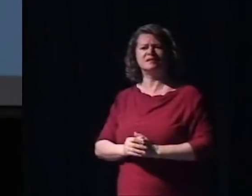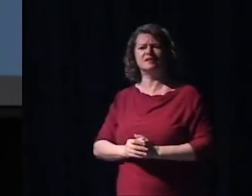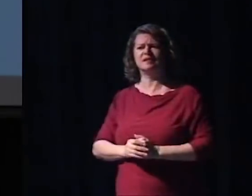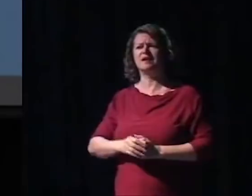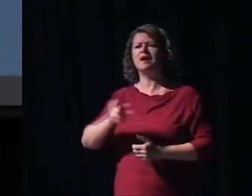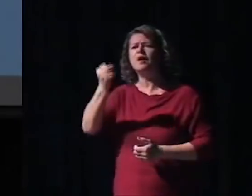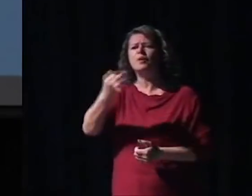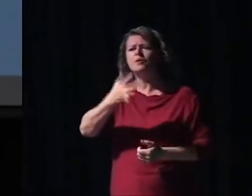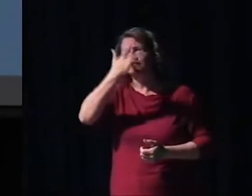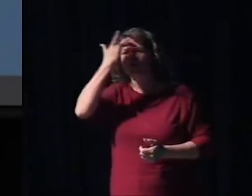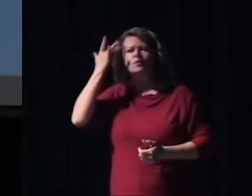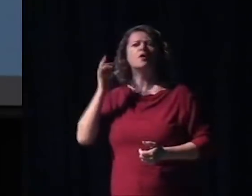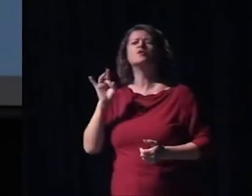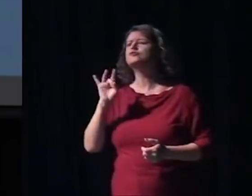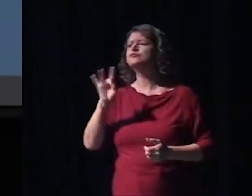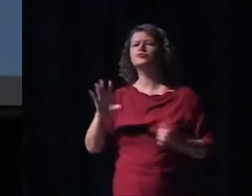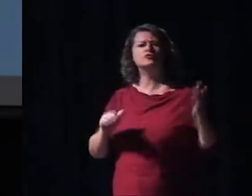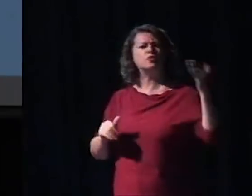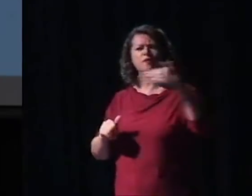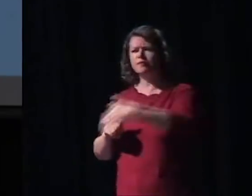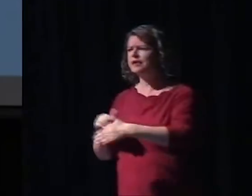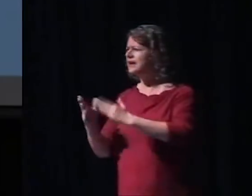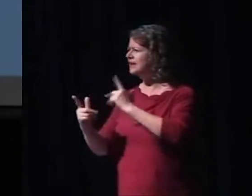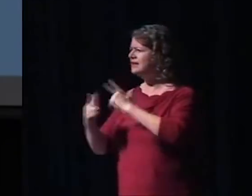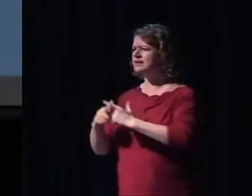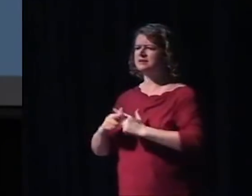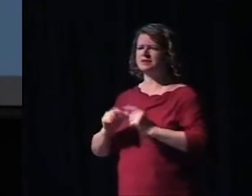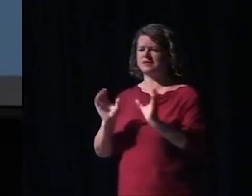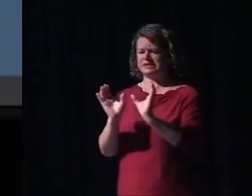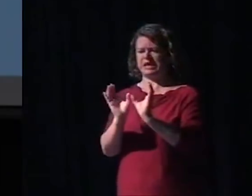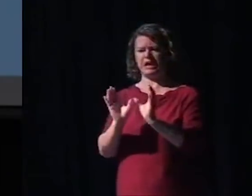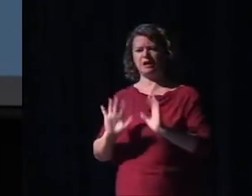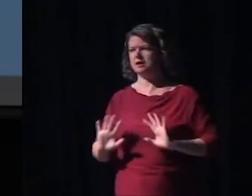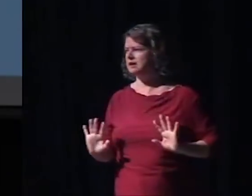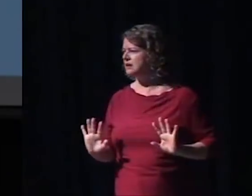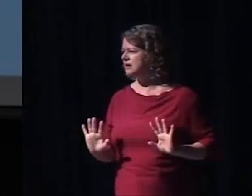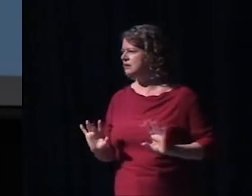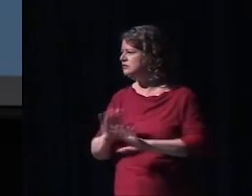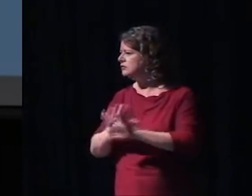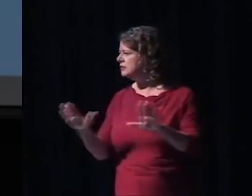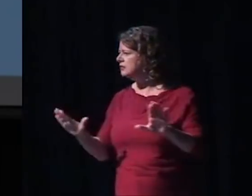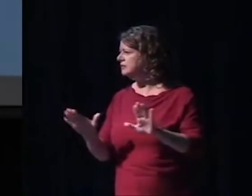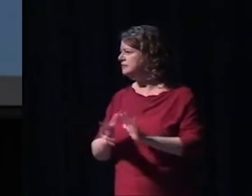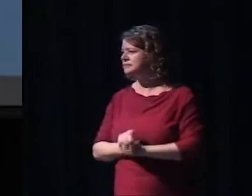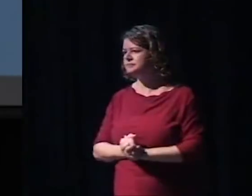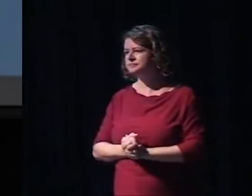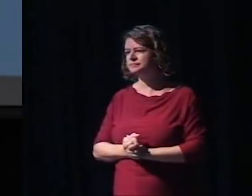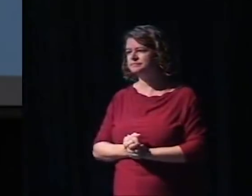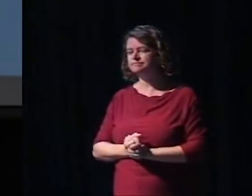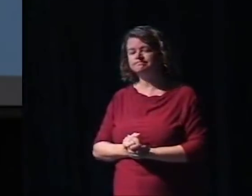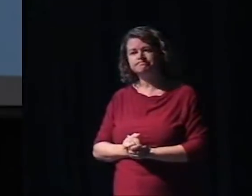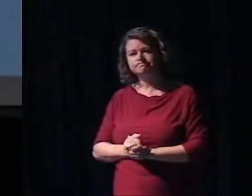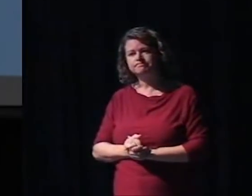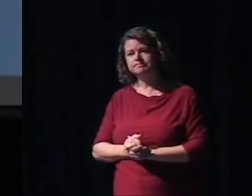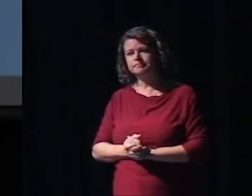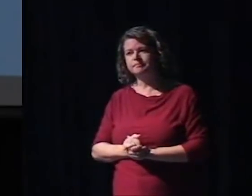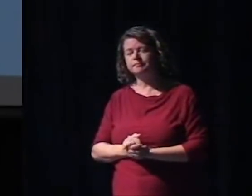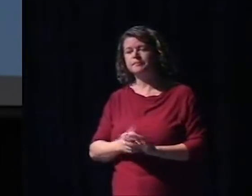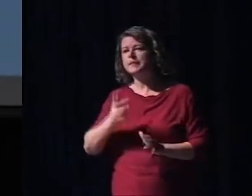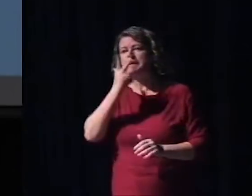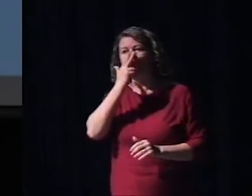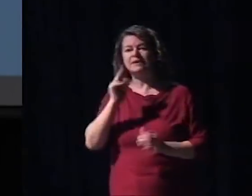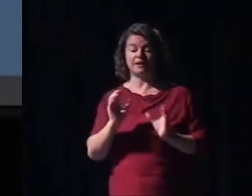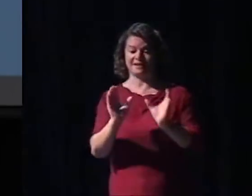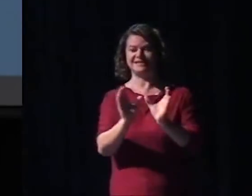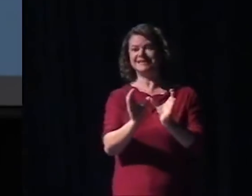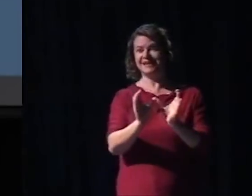na igreja no domingo de ceia, como se celebrar a ceia fosse trazer para ele uma renovação santa.